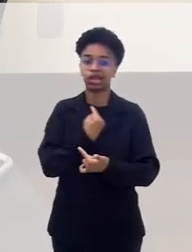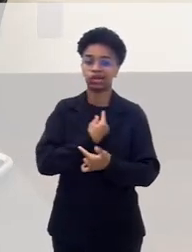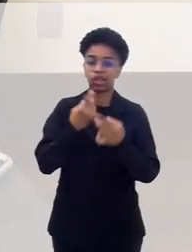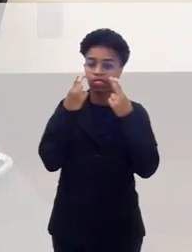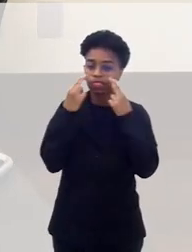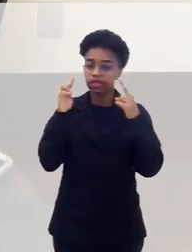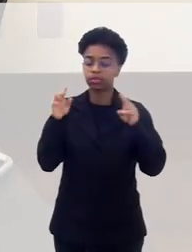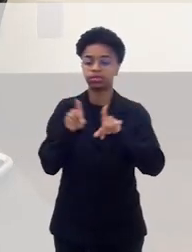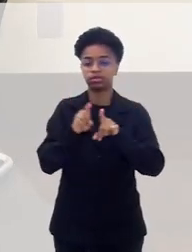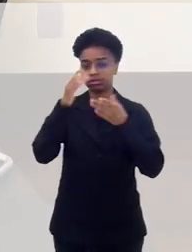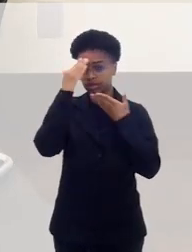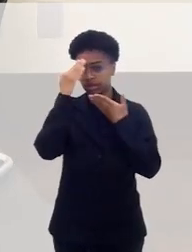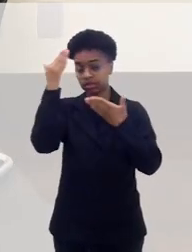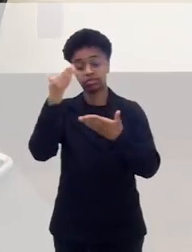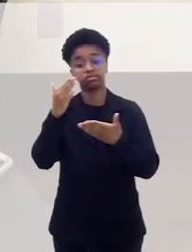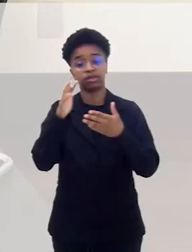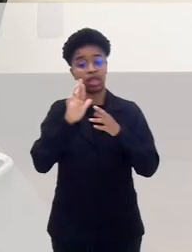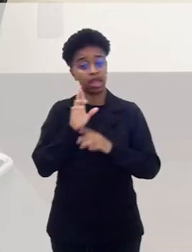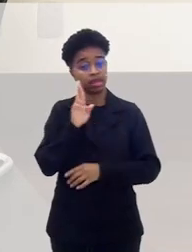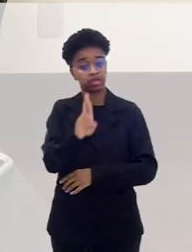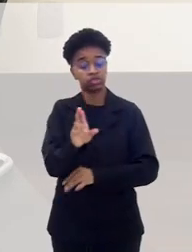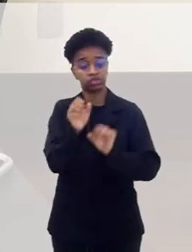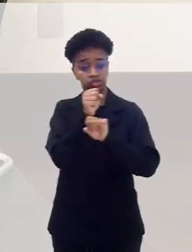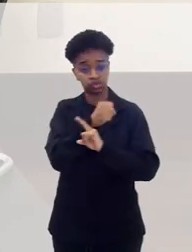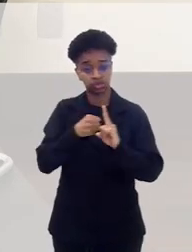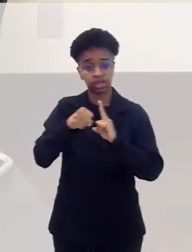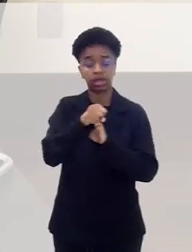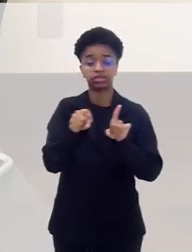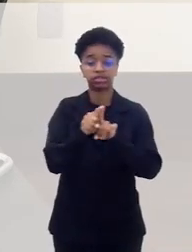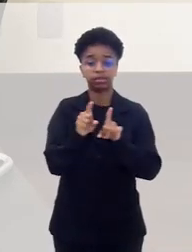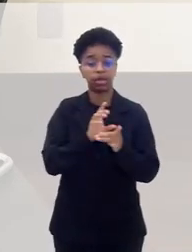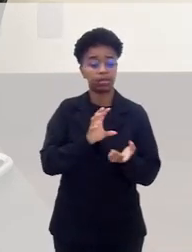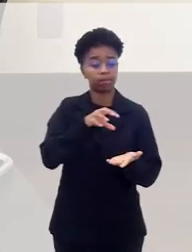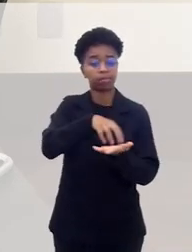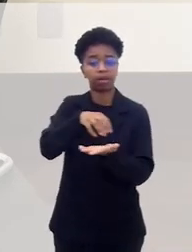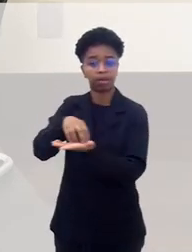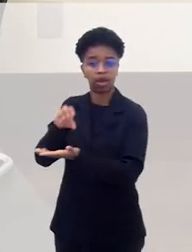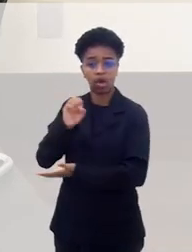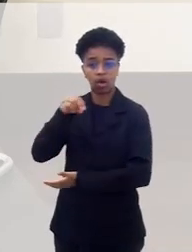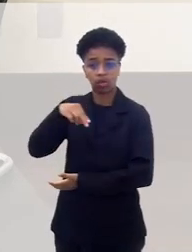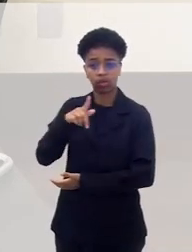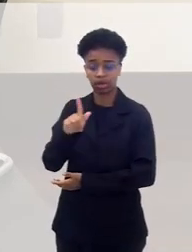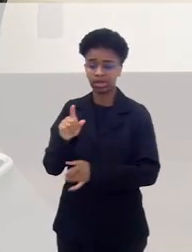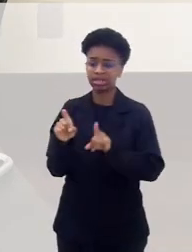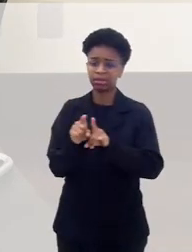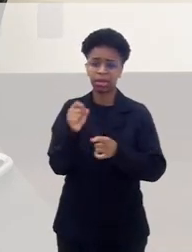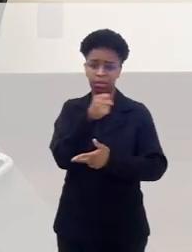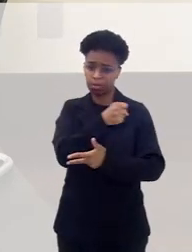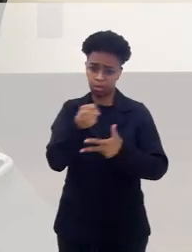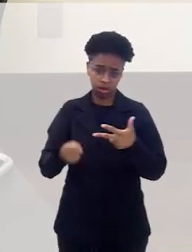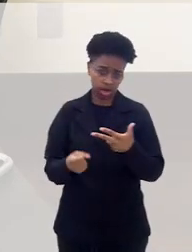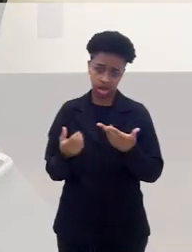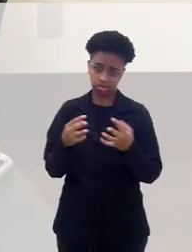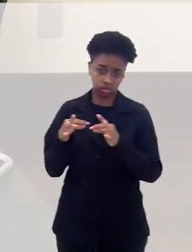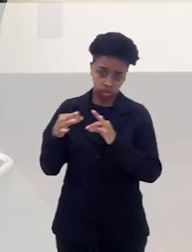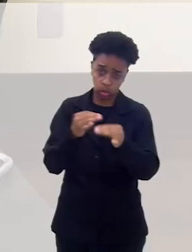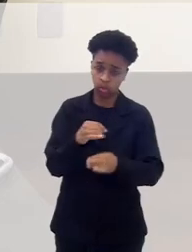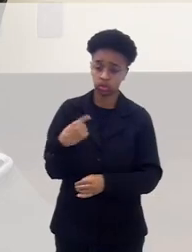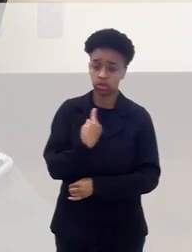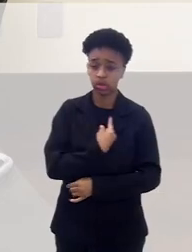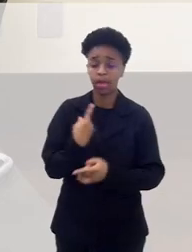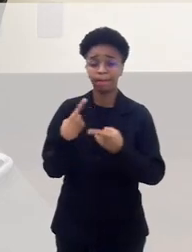em nome da sociedade das organizações da sociedade civil do poder público todos nós que